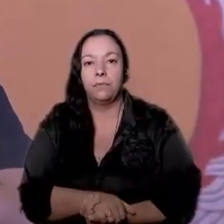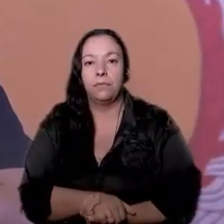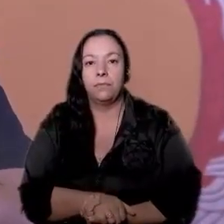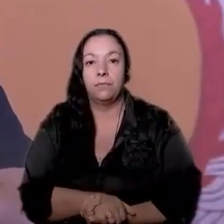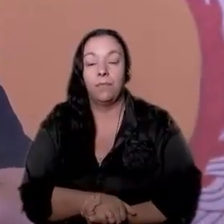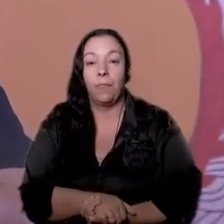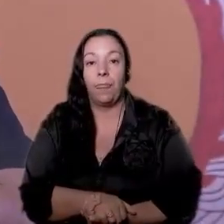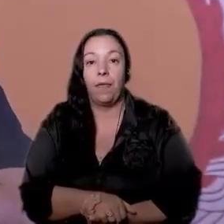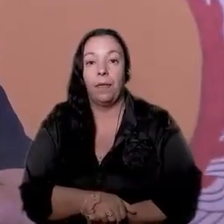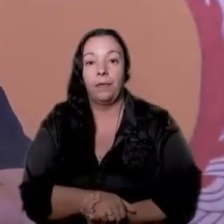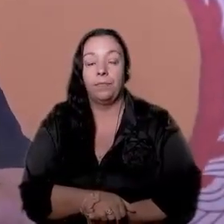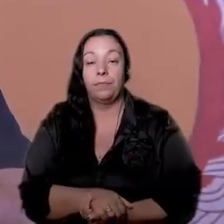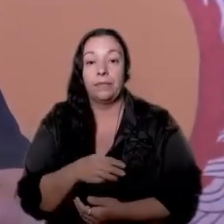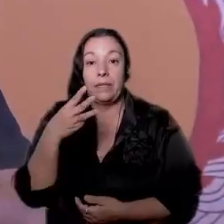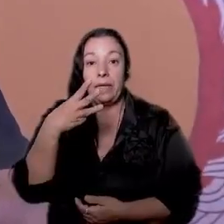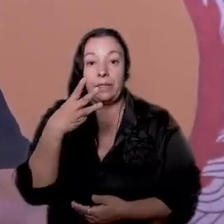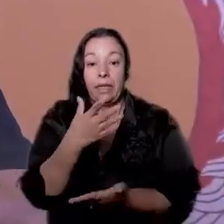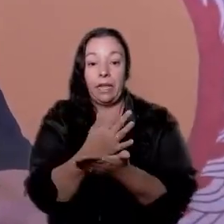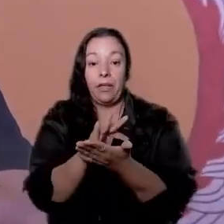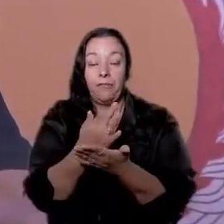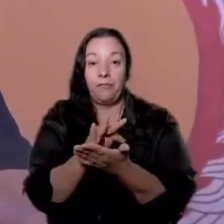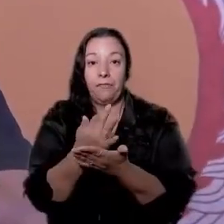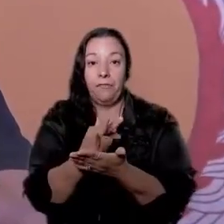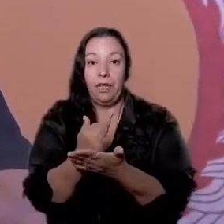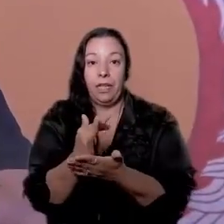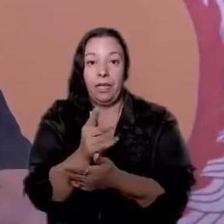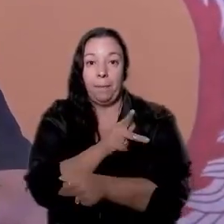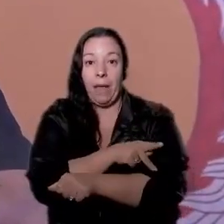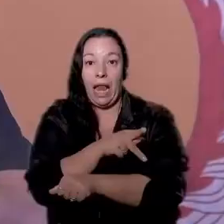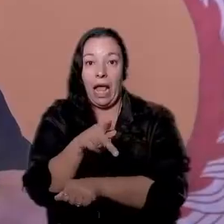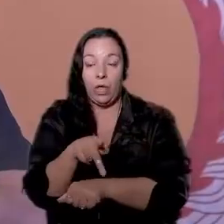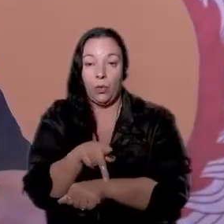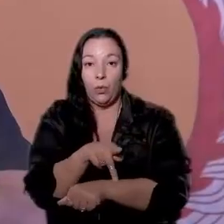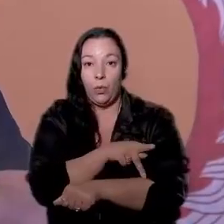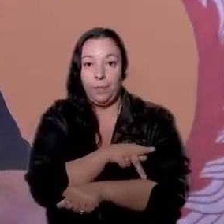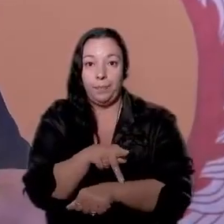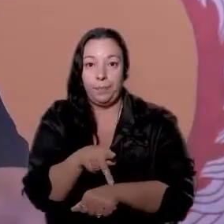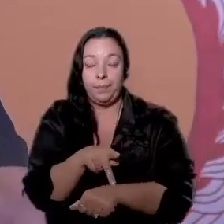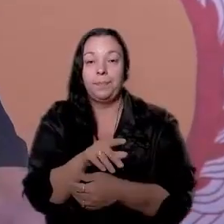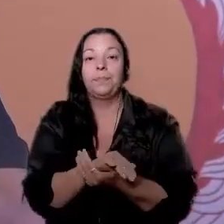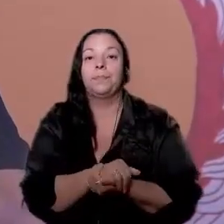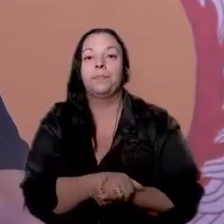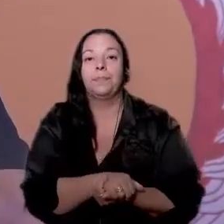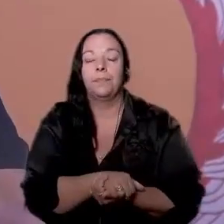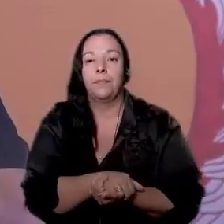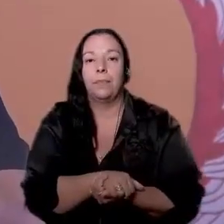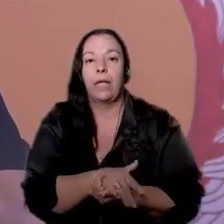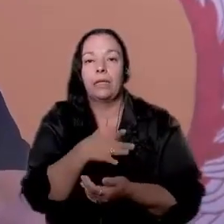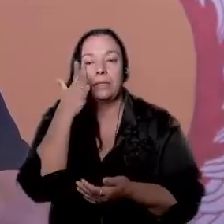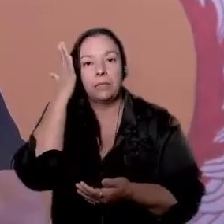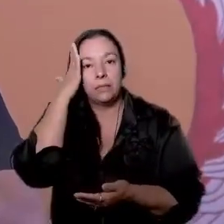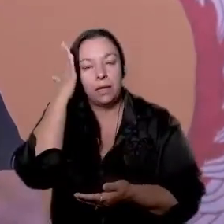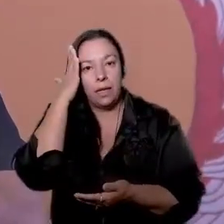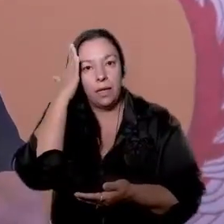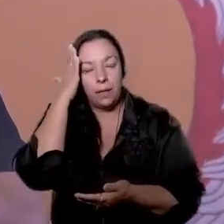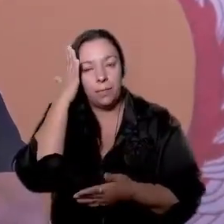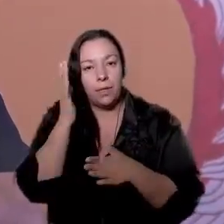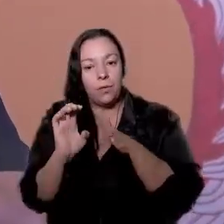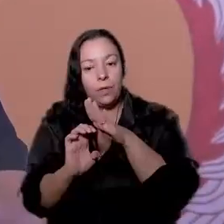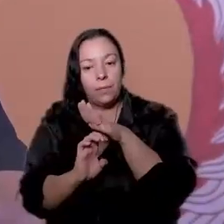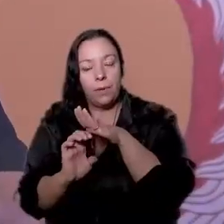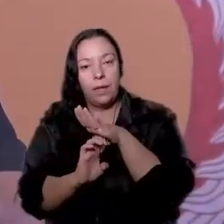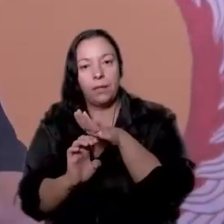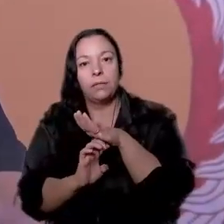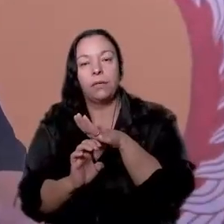aqui em Paracatu, a terceira FLI aqui de Paracatu. A gente sabe que o empresário